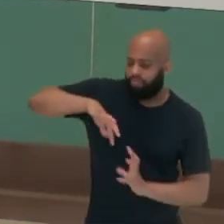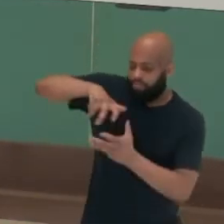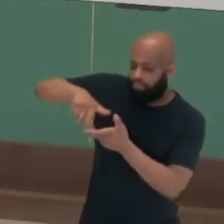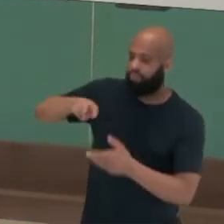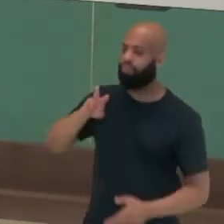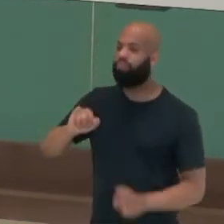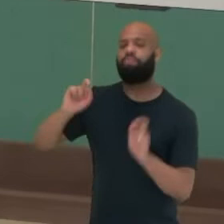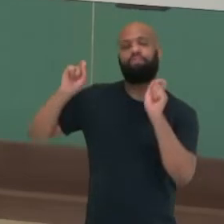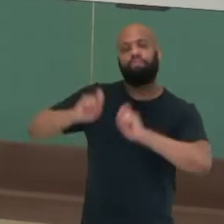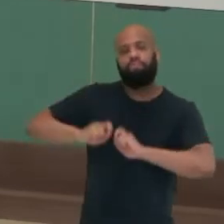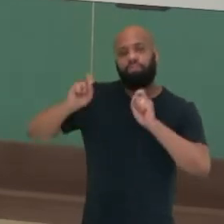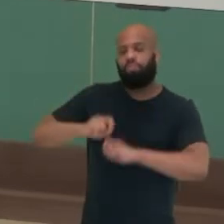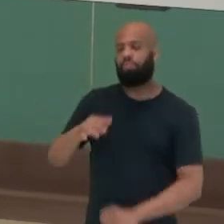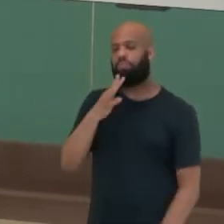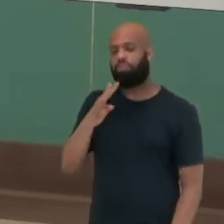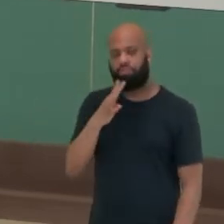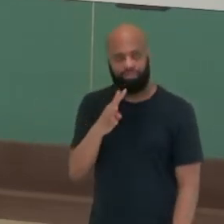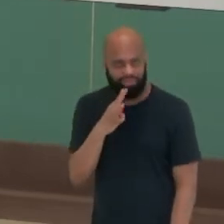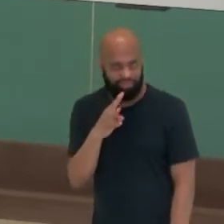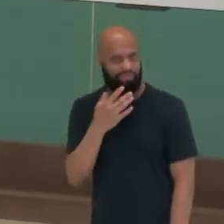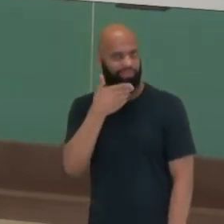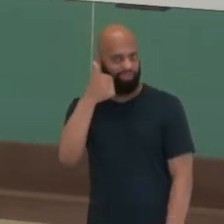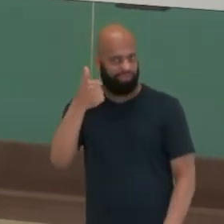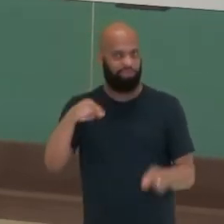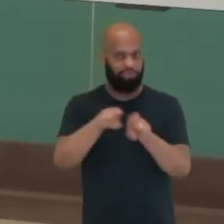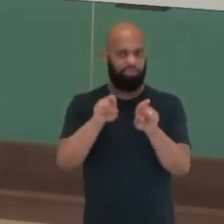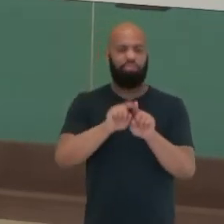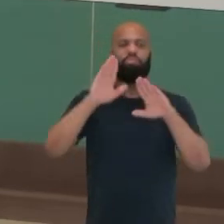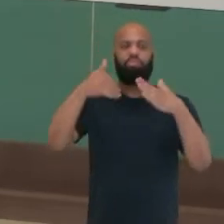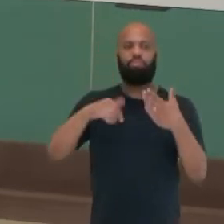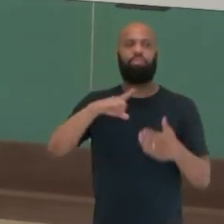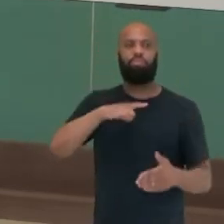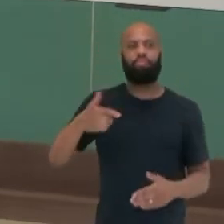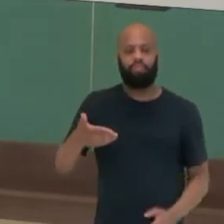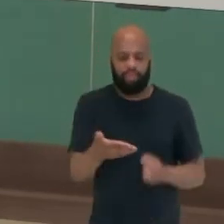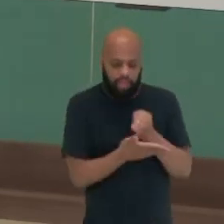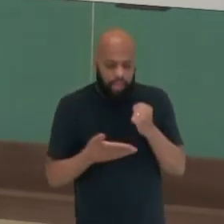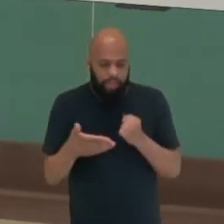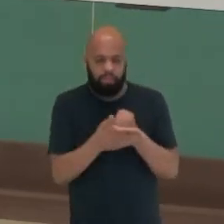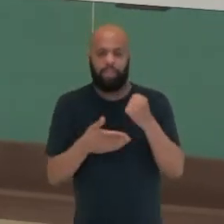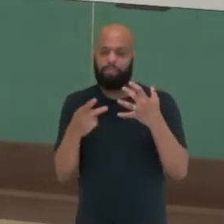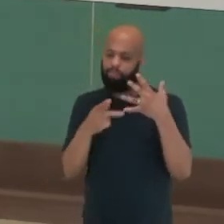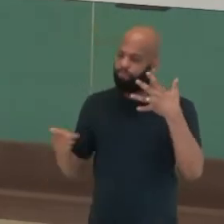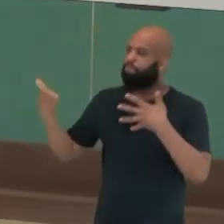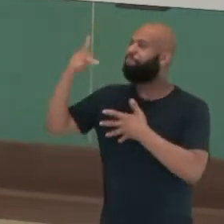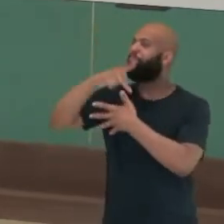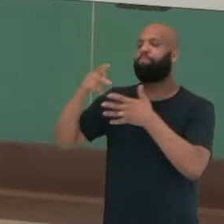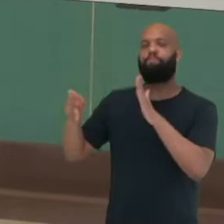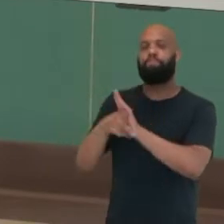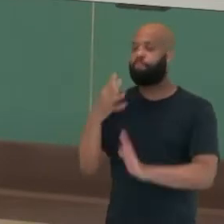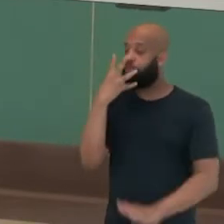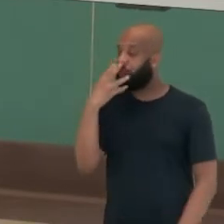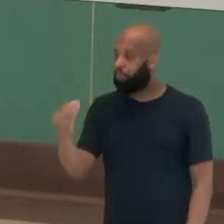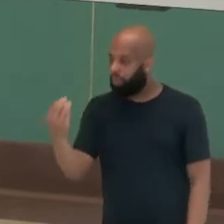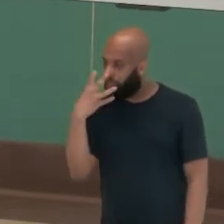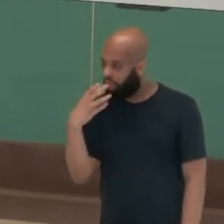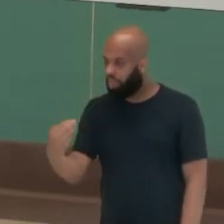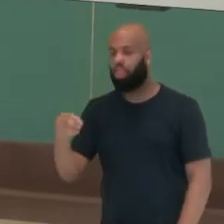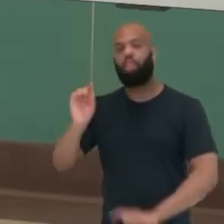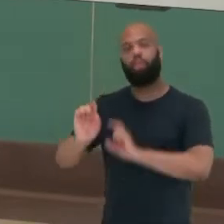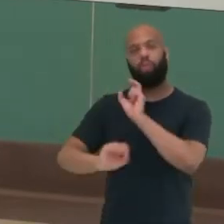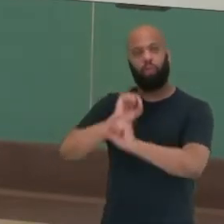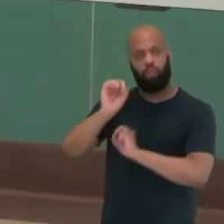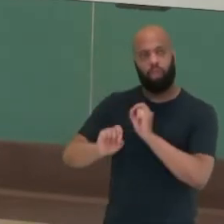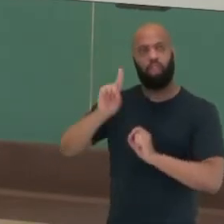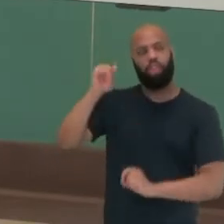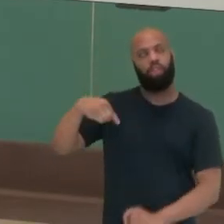nos permite conhecê-los melhor. Então, a premissa fundamental do empirismo hobbesiano